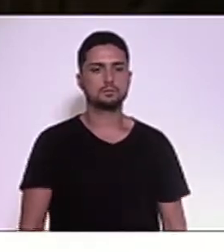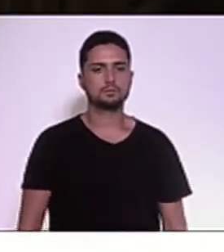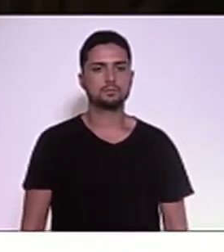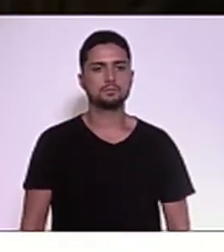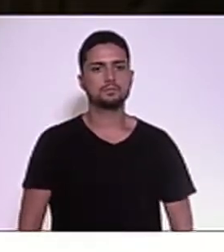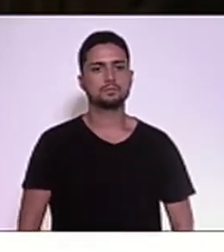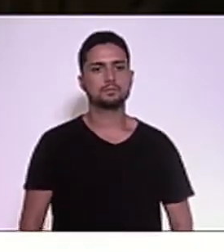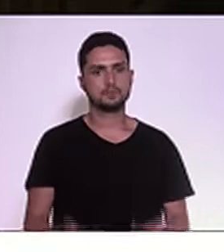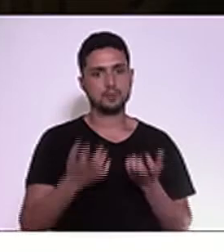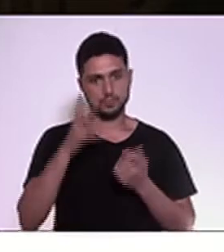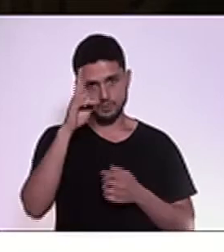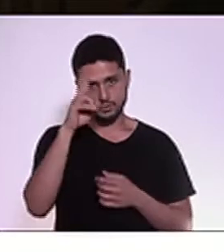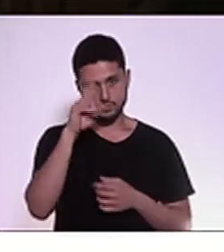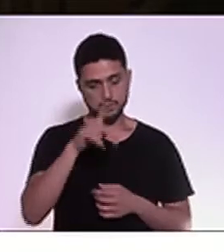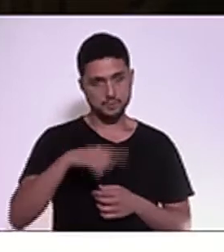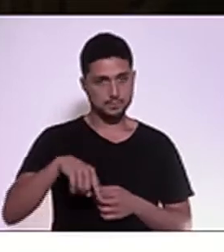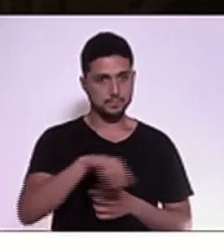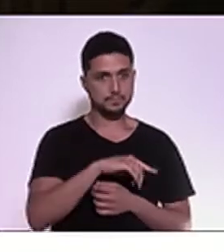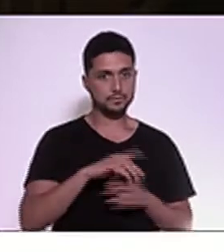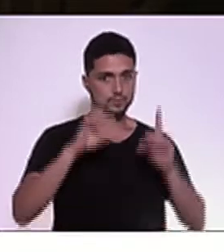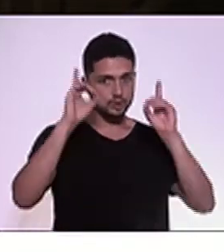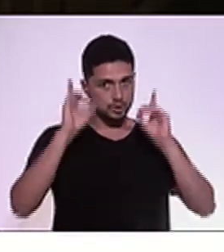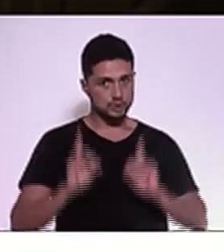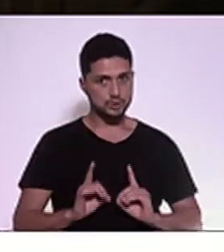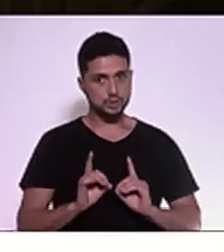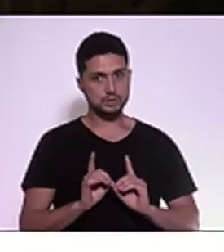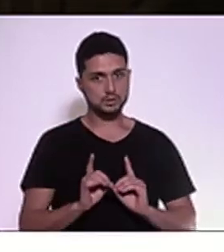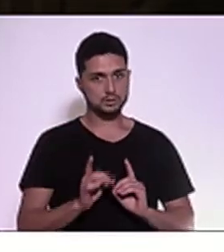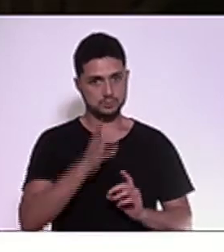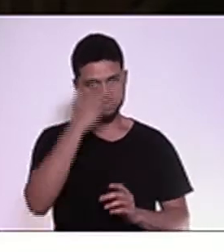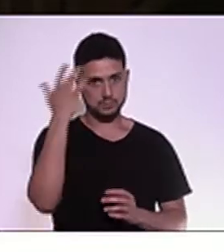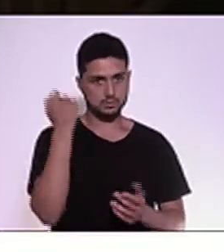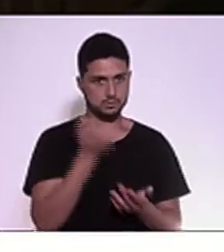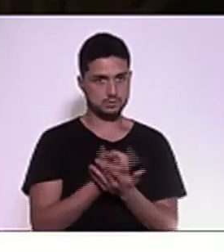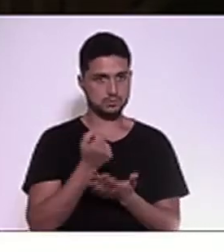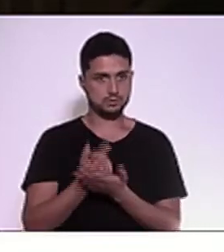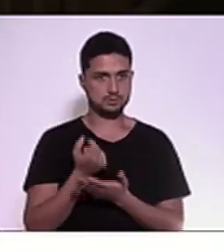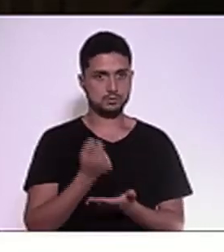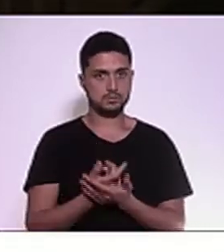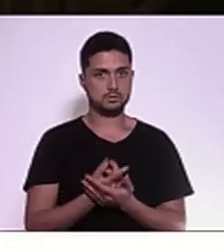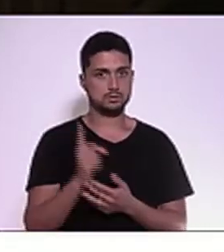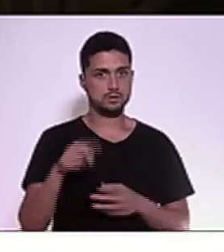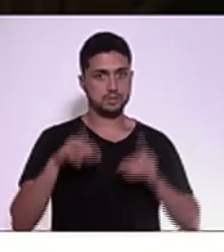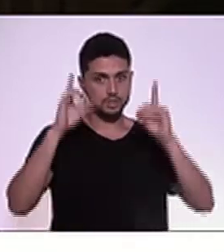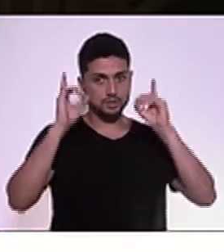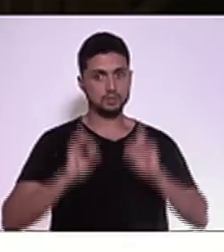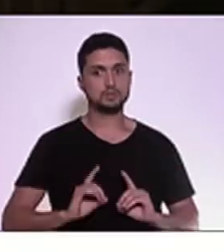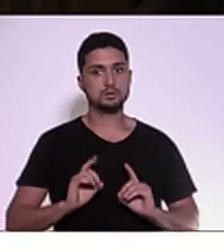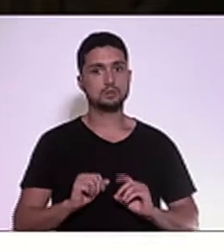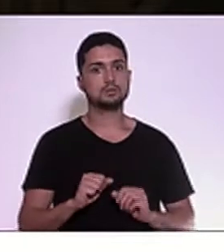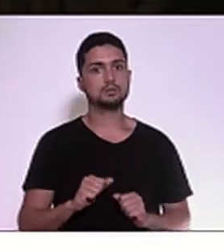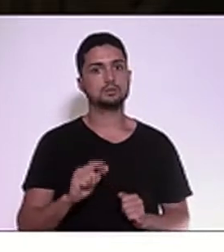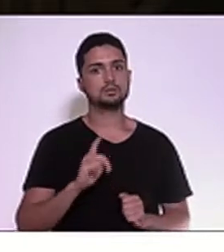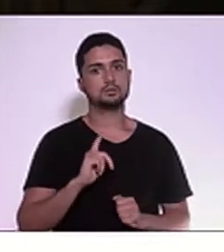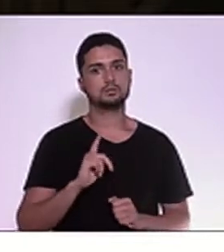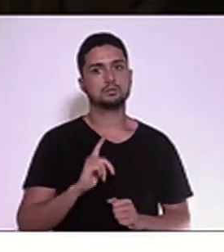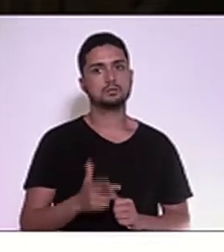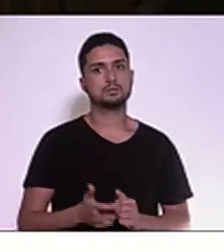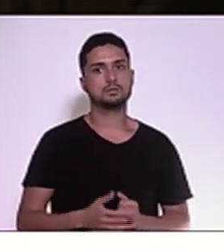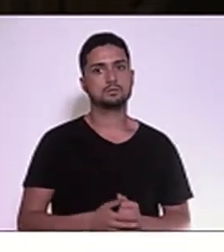lembrar que o direito do consumidor é um direito que